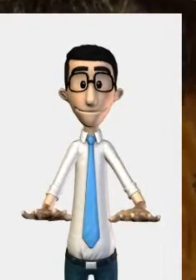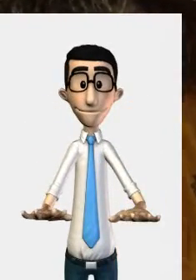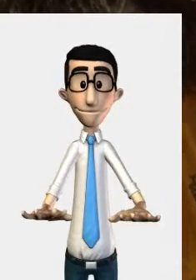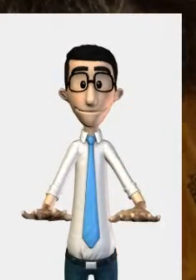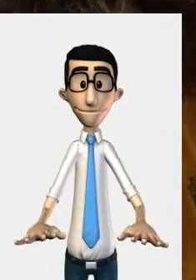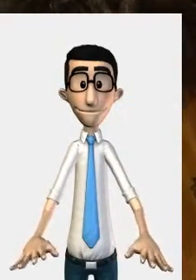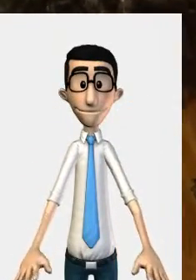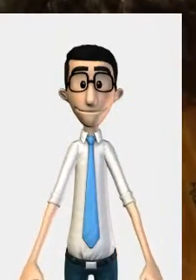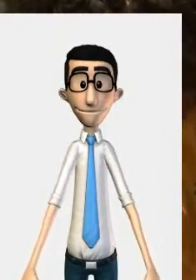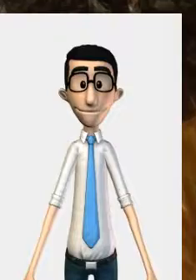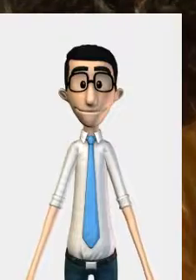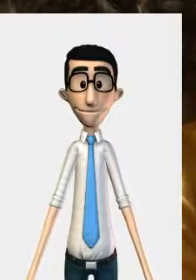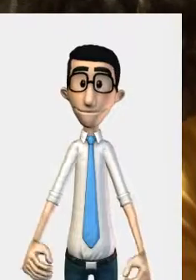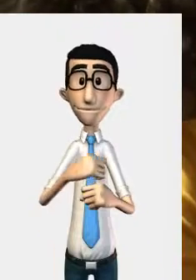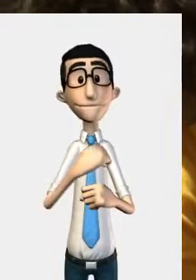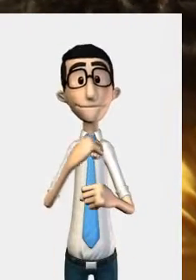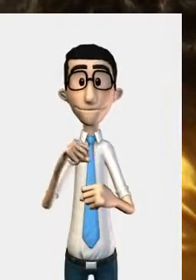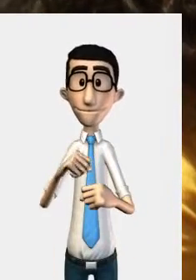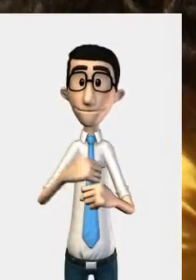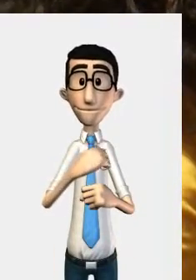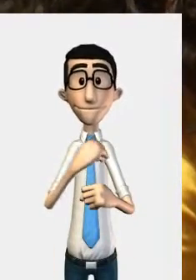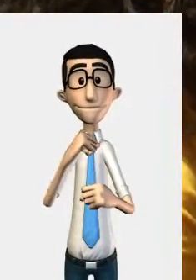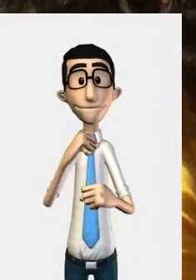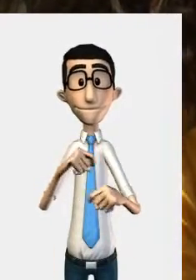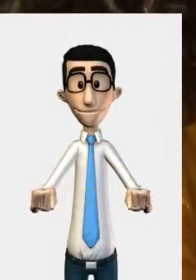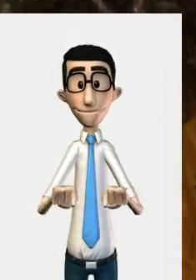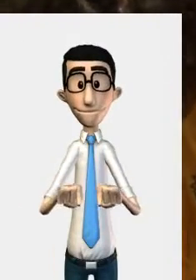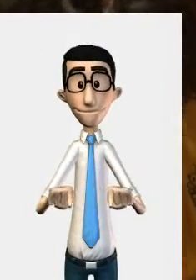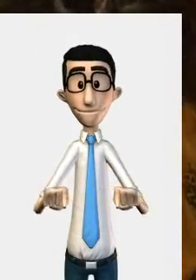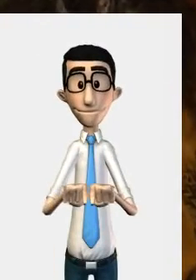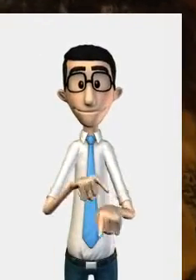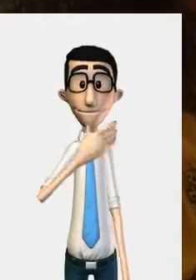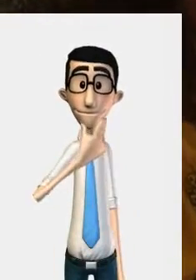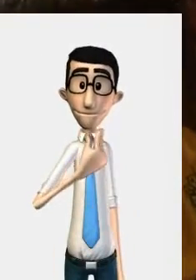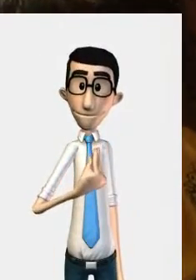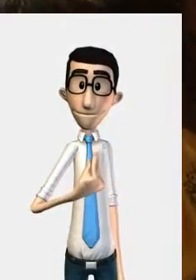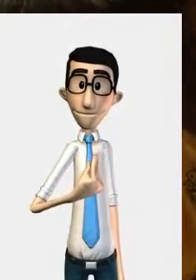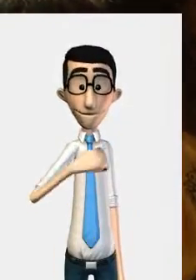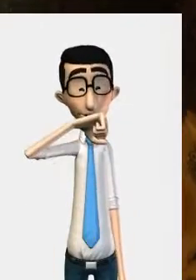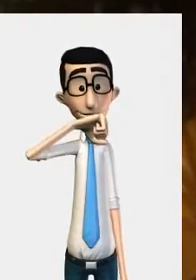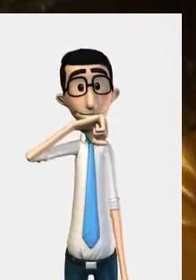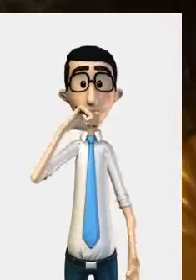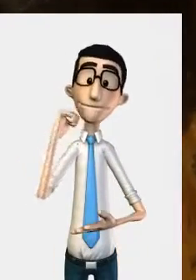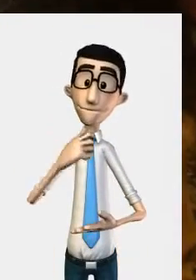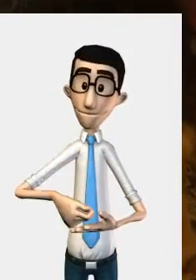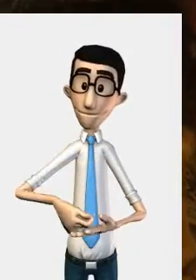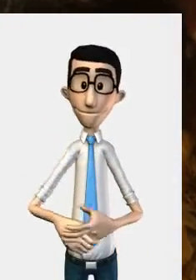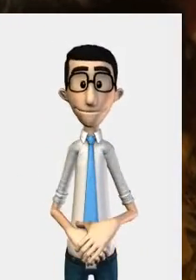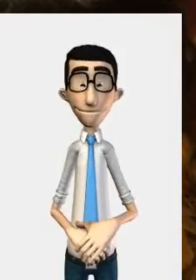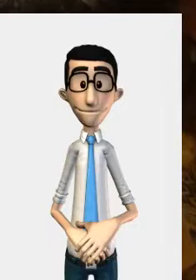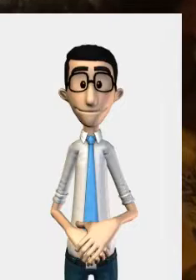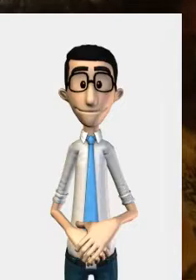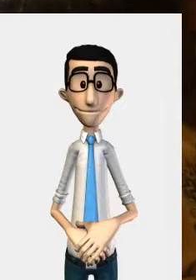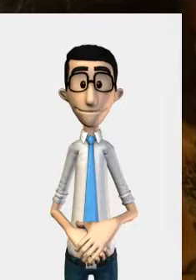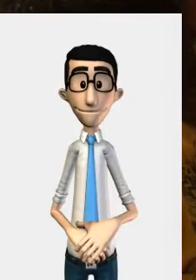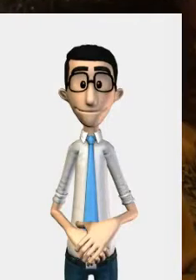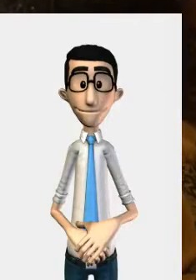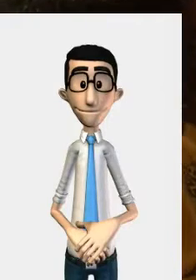você daria para os pais, buscar conhecimento. Buscar conhecimento. Conhecimento baseado em evidência científica e